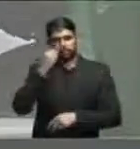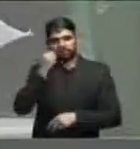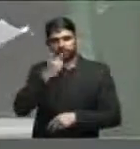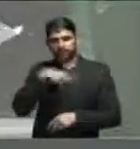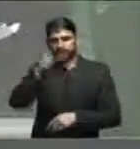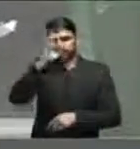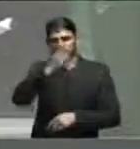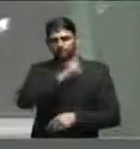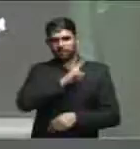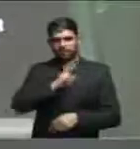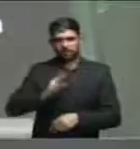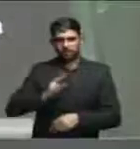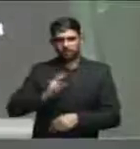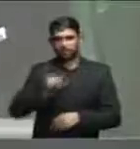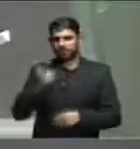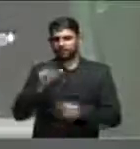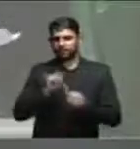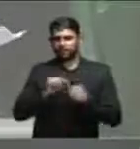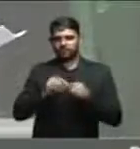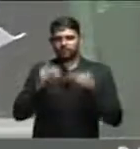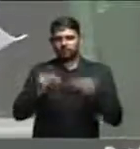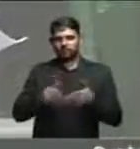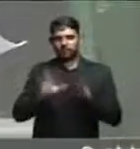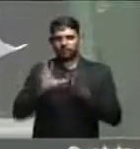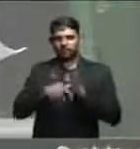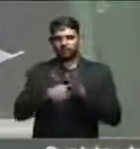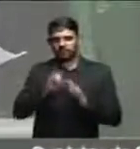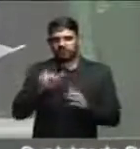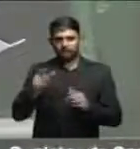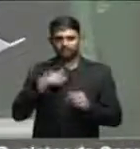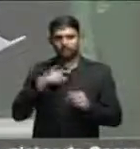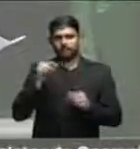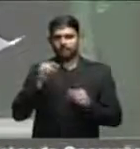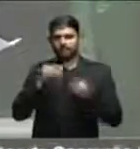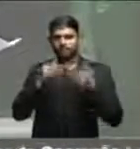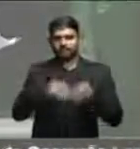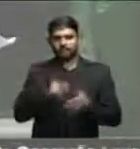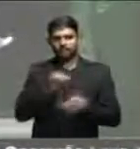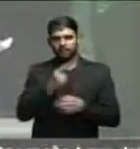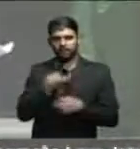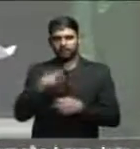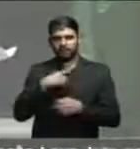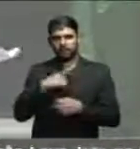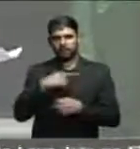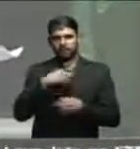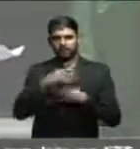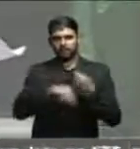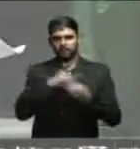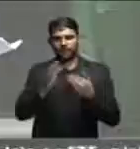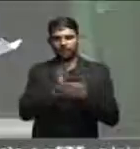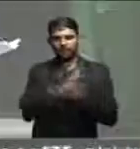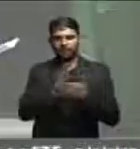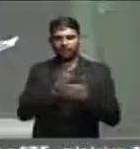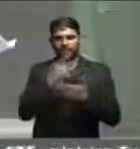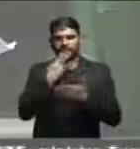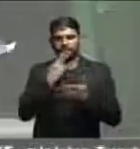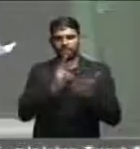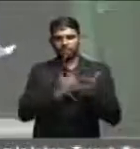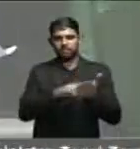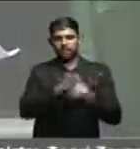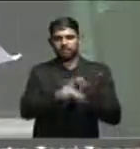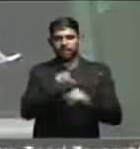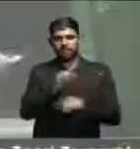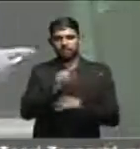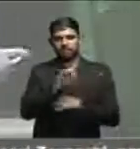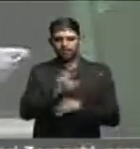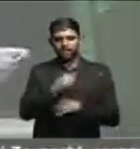Senhor presidente, eu não fiz parte do Mensalão, nem fiz parte do Petrolão. Não fui envolvido em qualquer delação premiada, nem